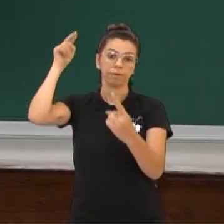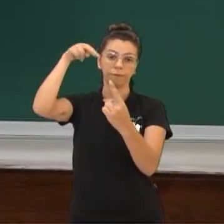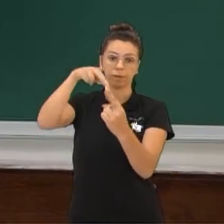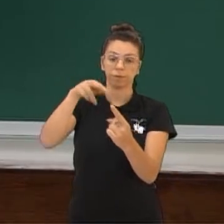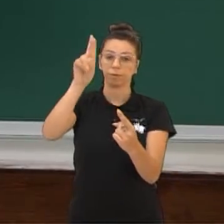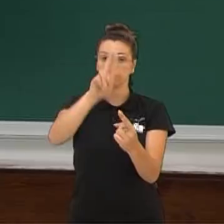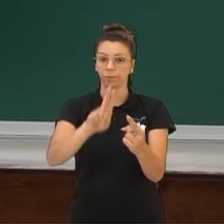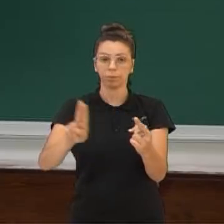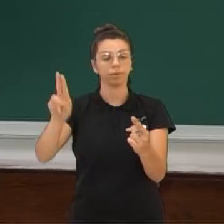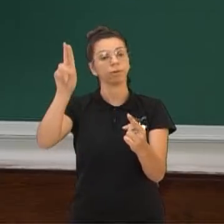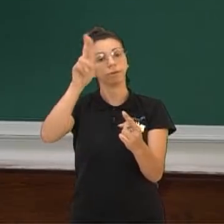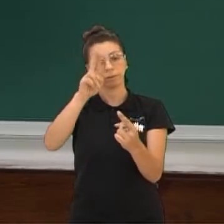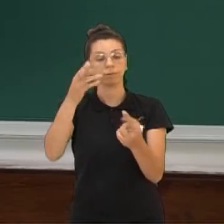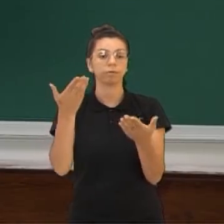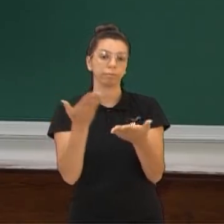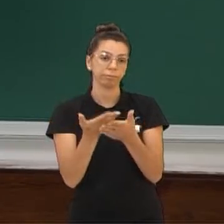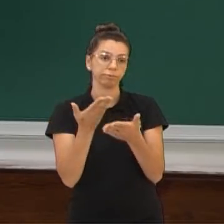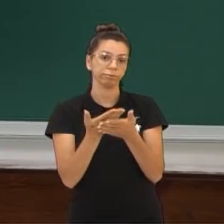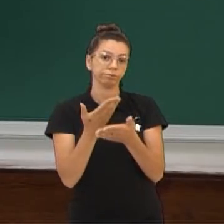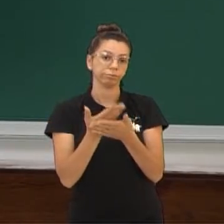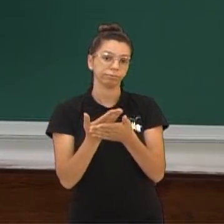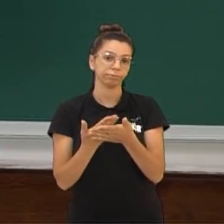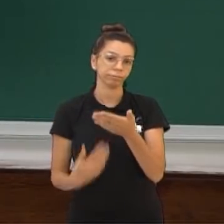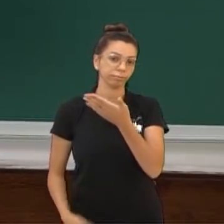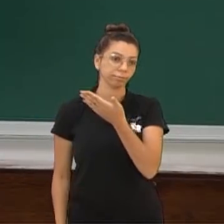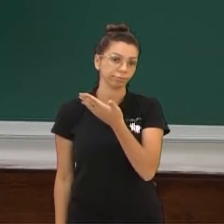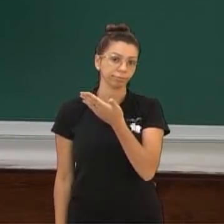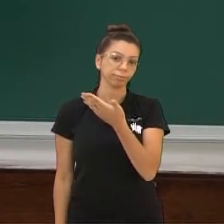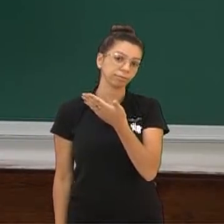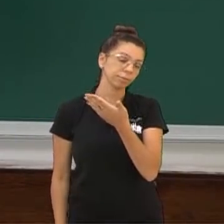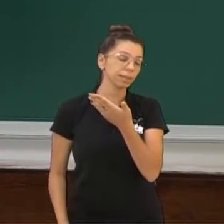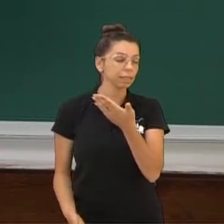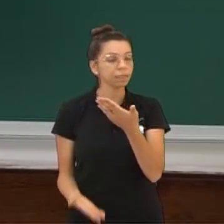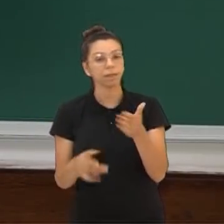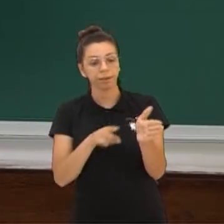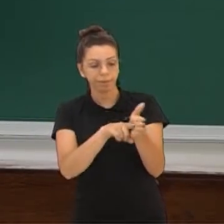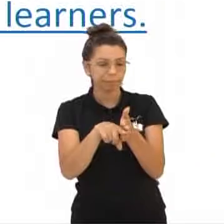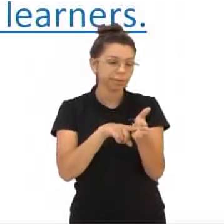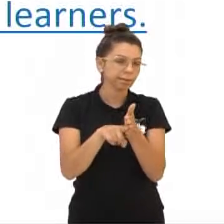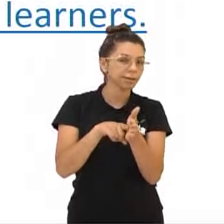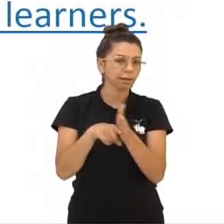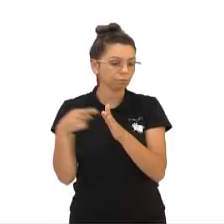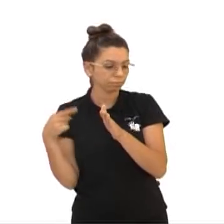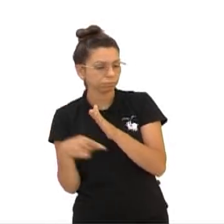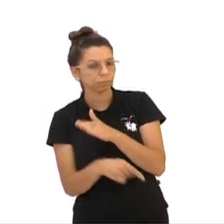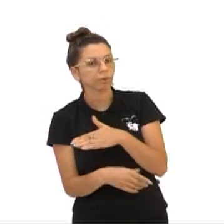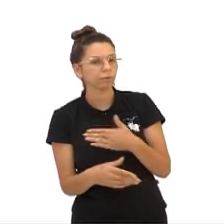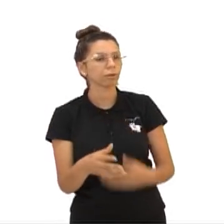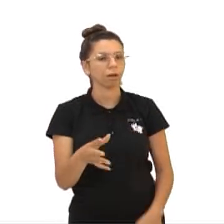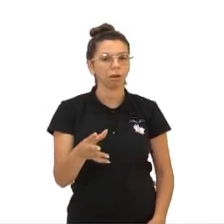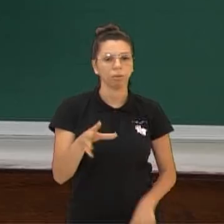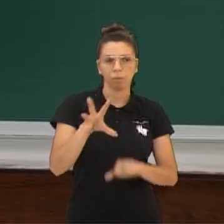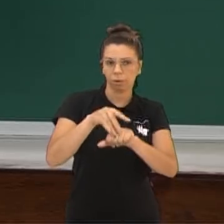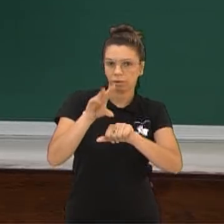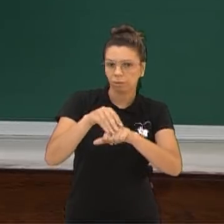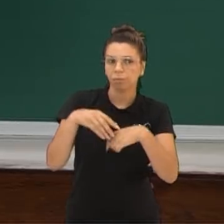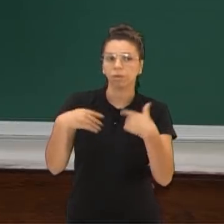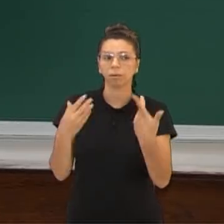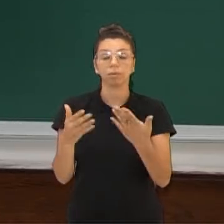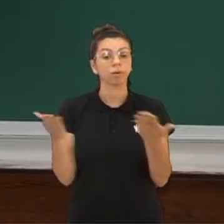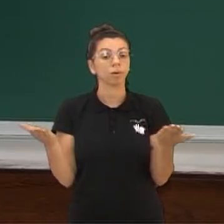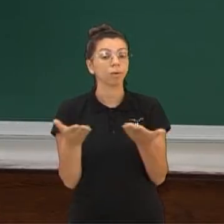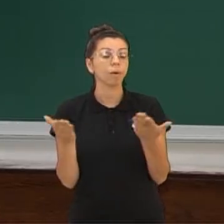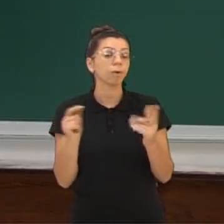as referências que foram usadas para essa nossa aula, caso você queira, né, pegar mais alguma informação. E hoje